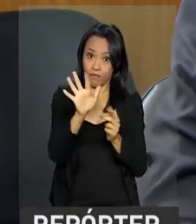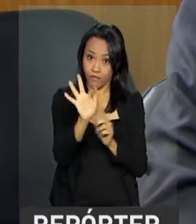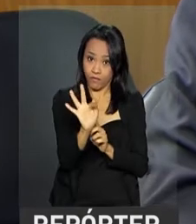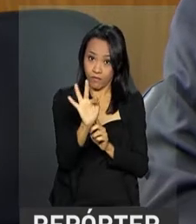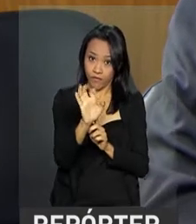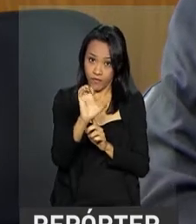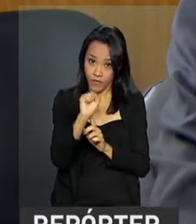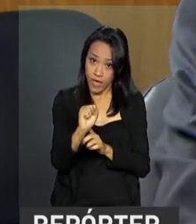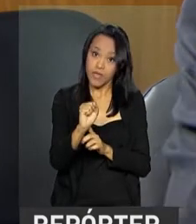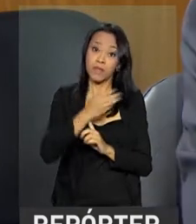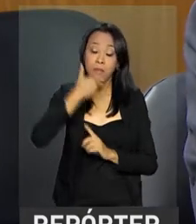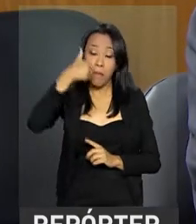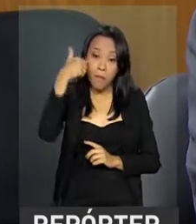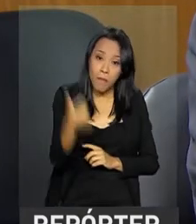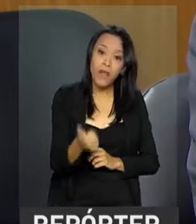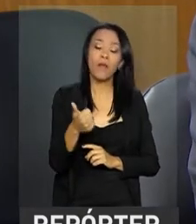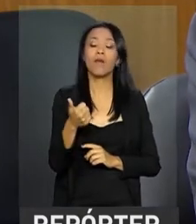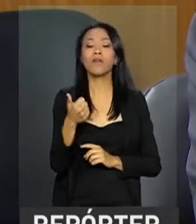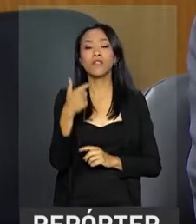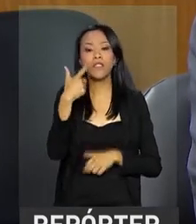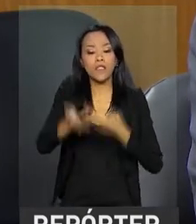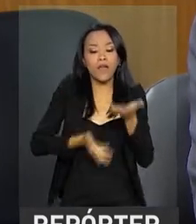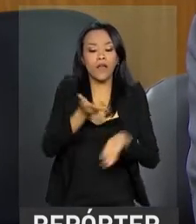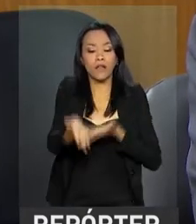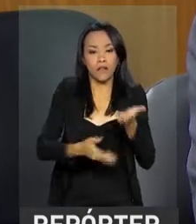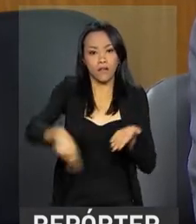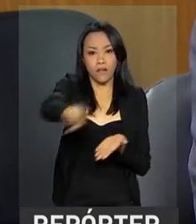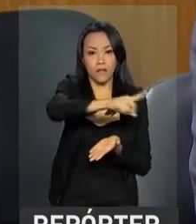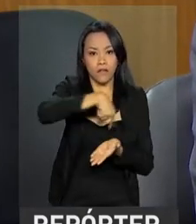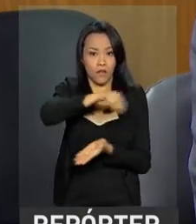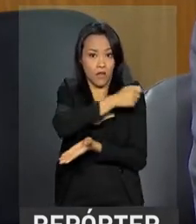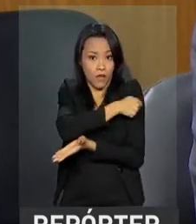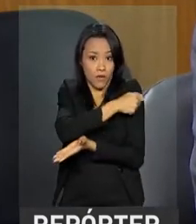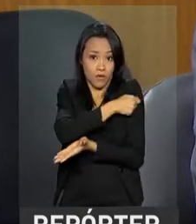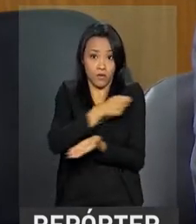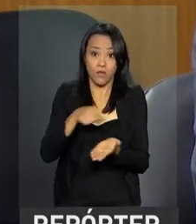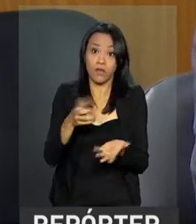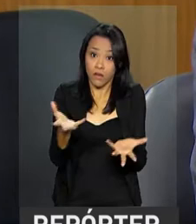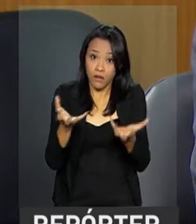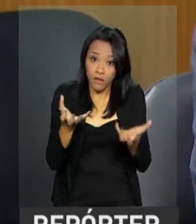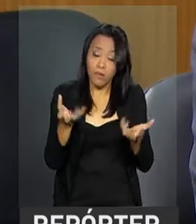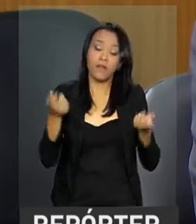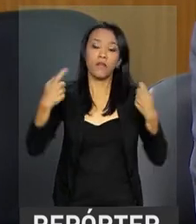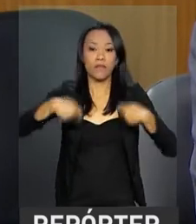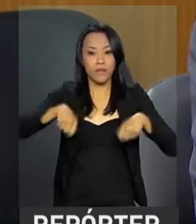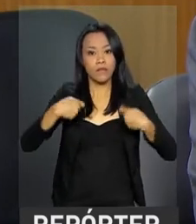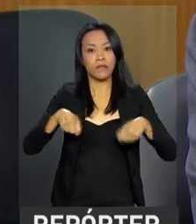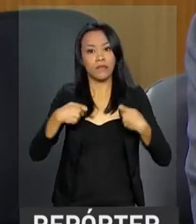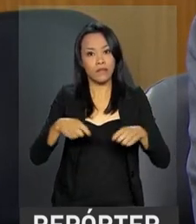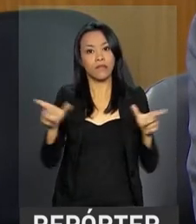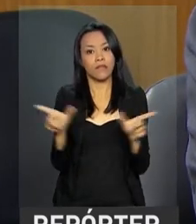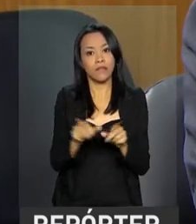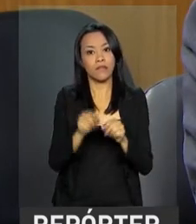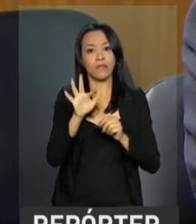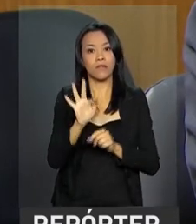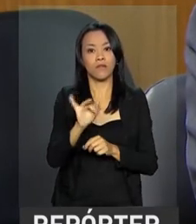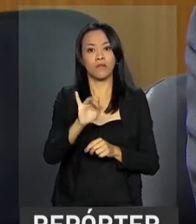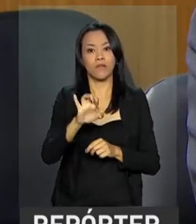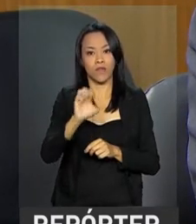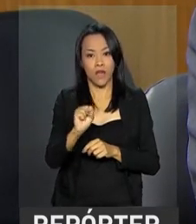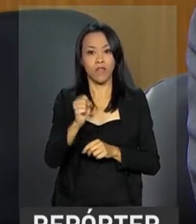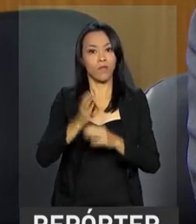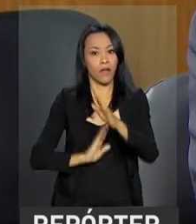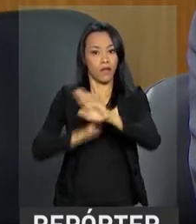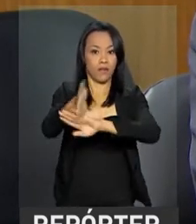de sustentabilidade e de atendimento aos estudantes que desejam e que precisam do FIES para acessar a